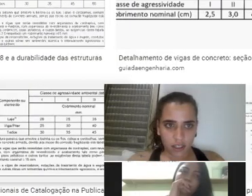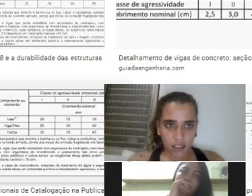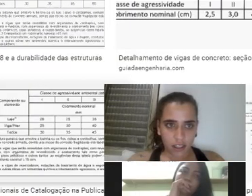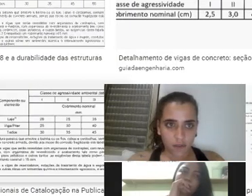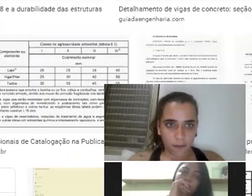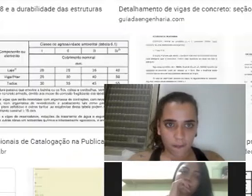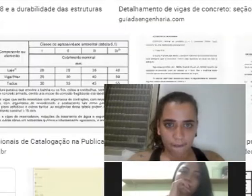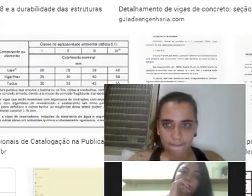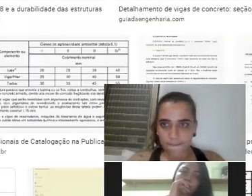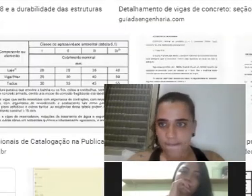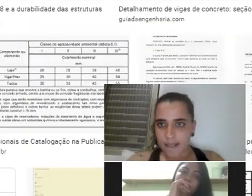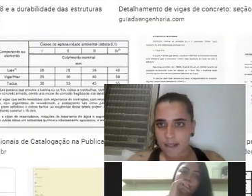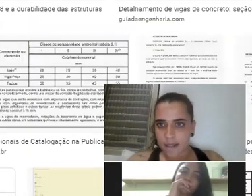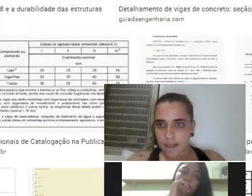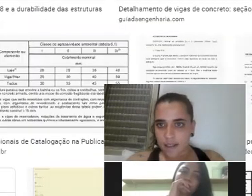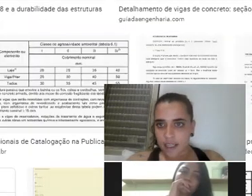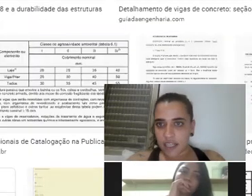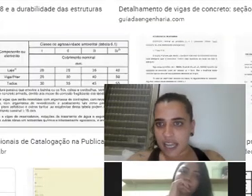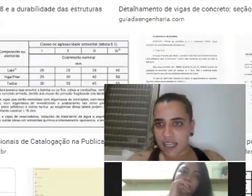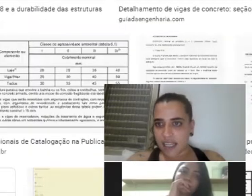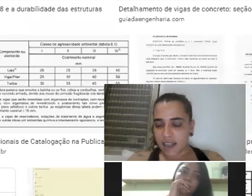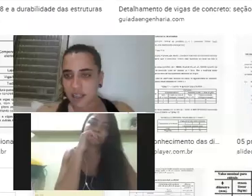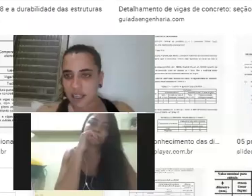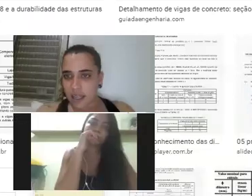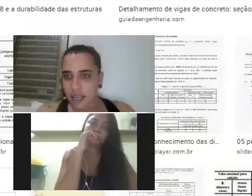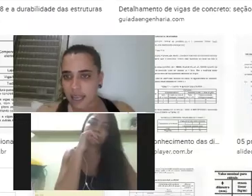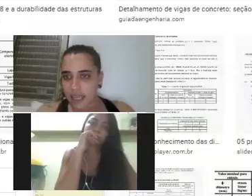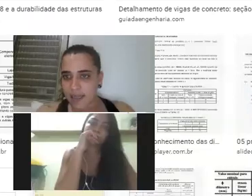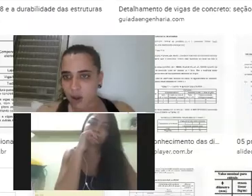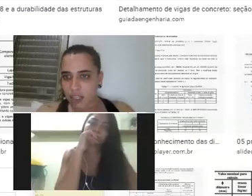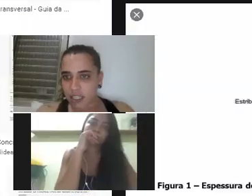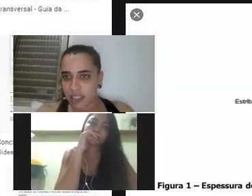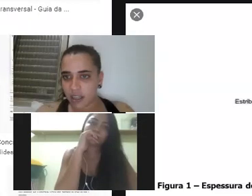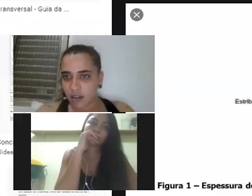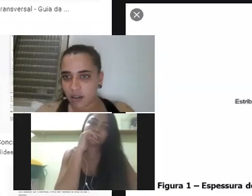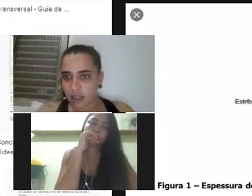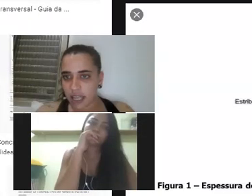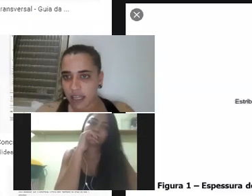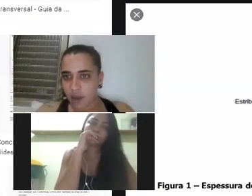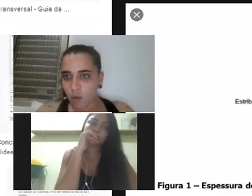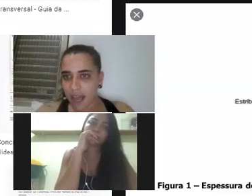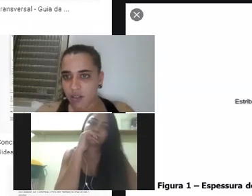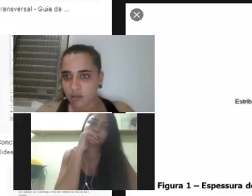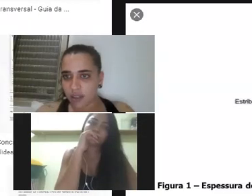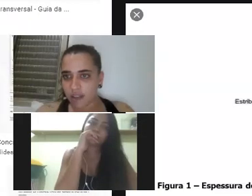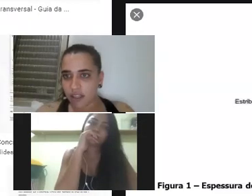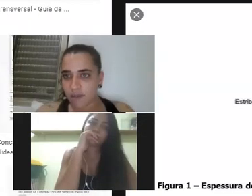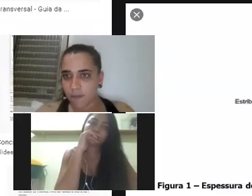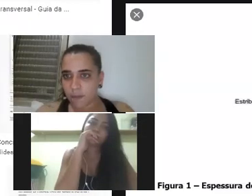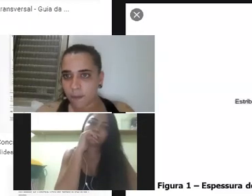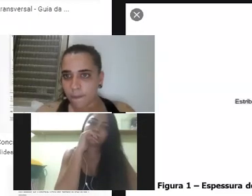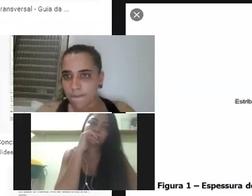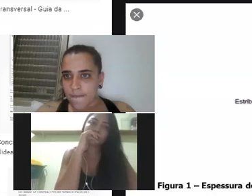ixi, não é? Aqui, ó. Na engenharia, essa bolinha aqui, ó, ela é o aço, tá